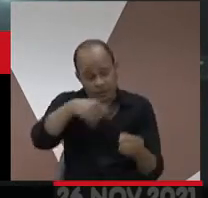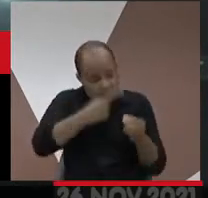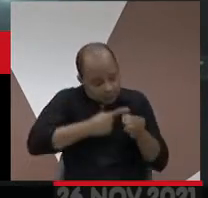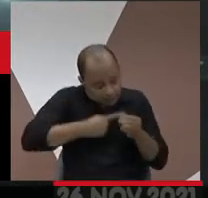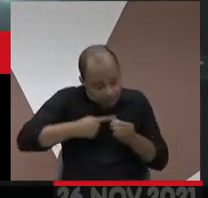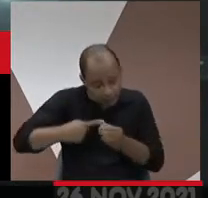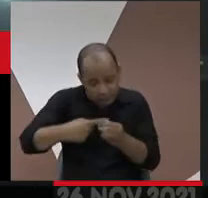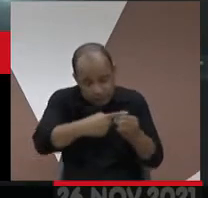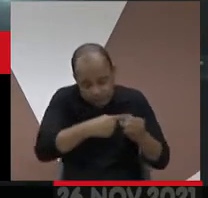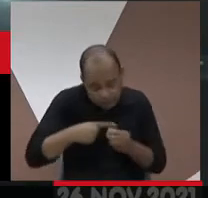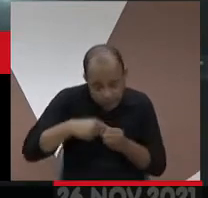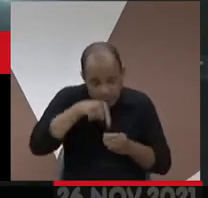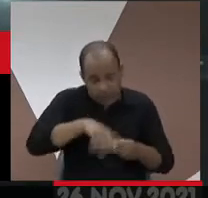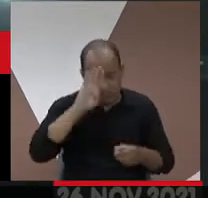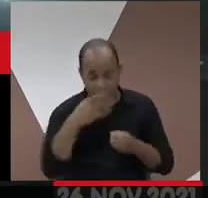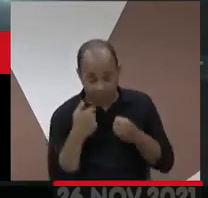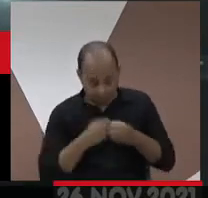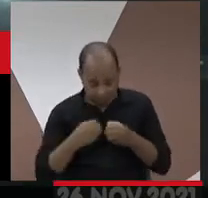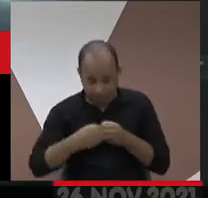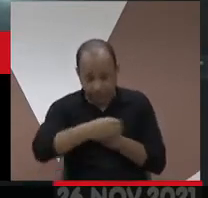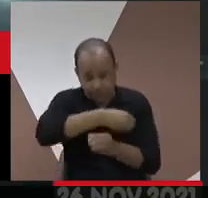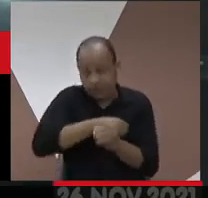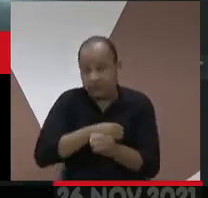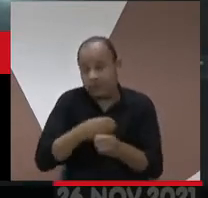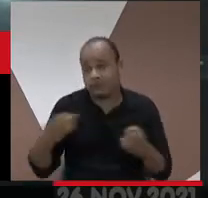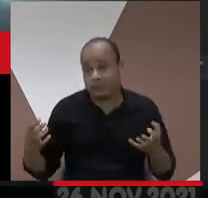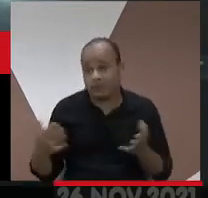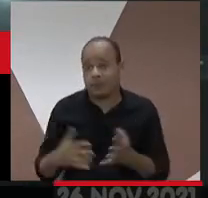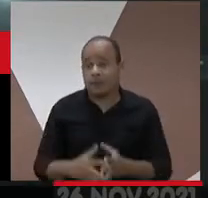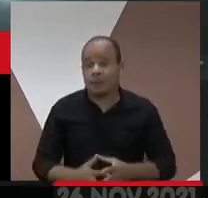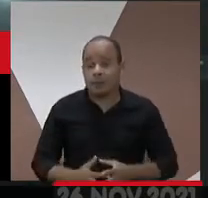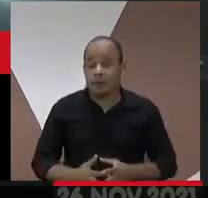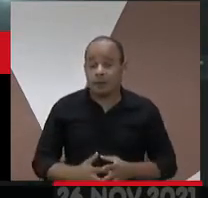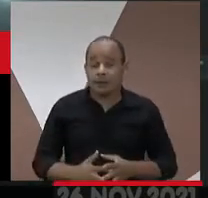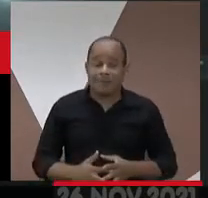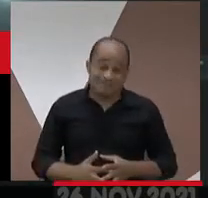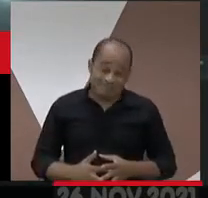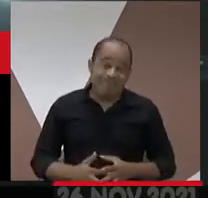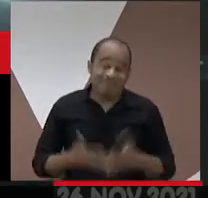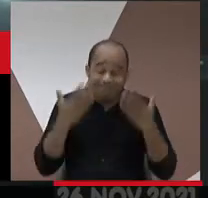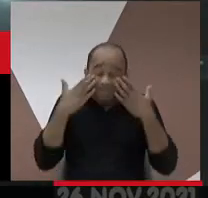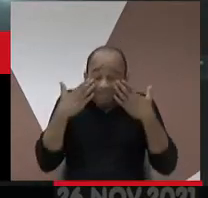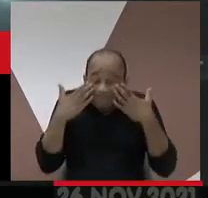é descarada, descarada, porque